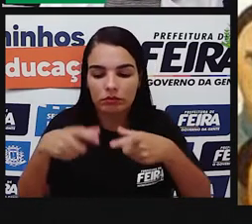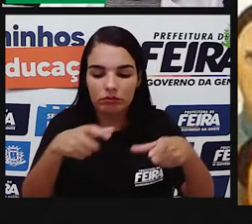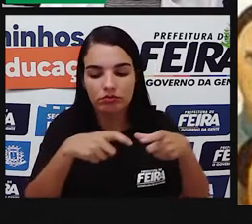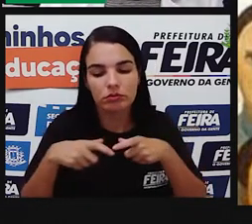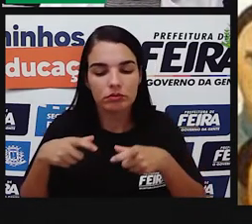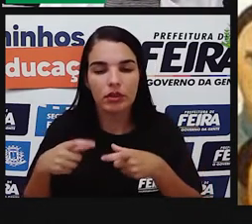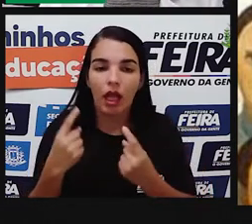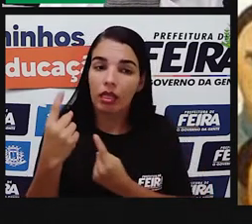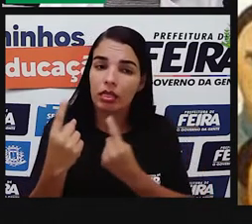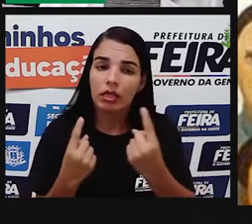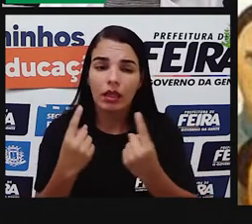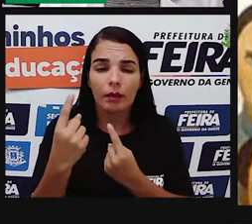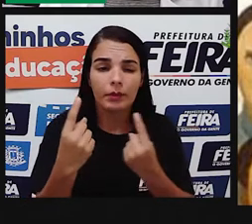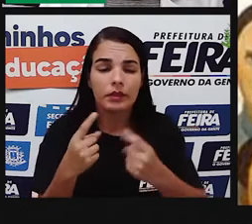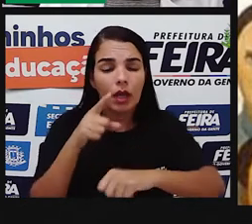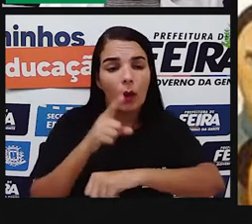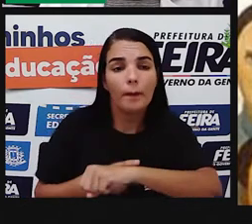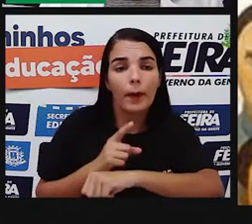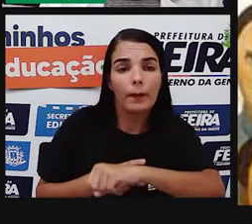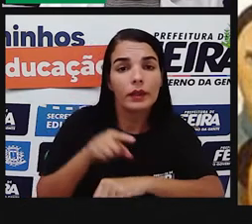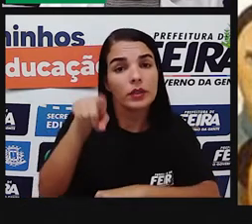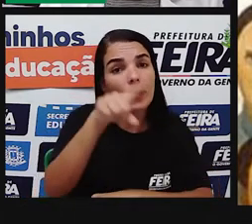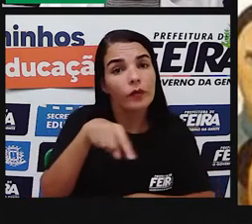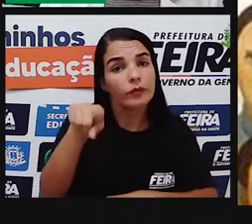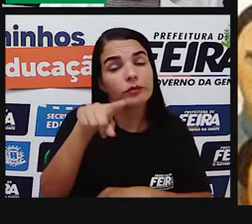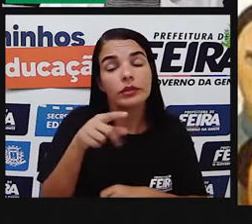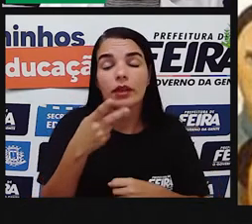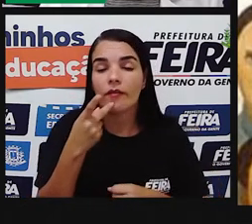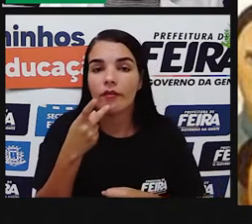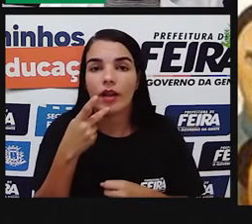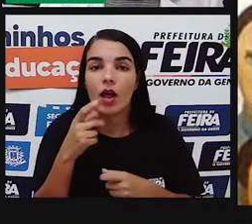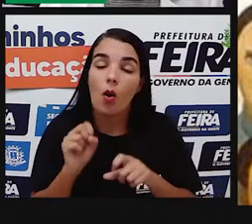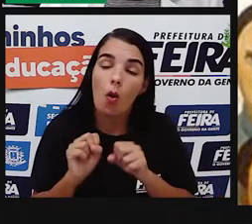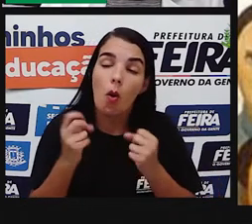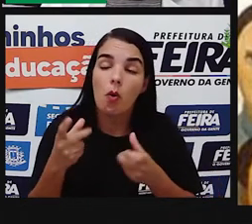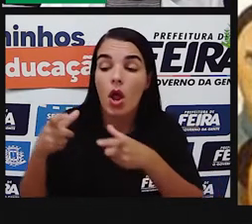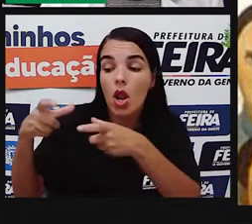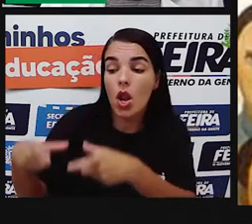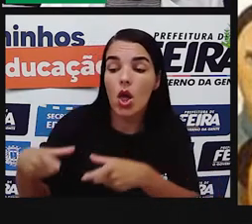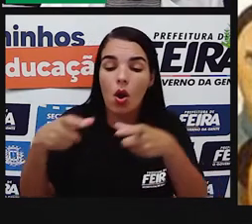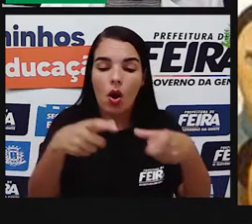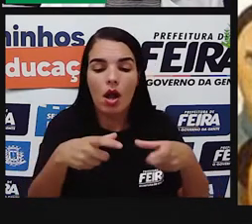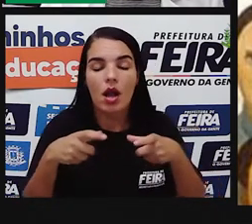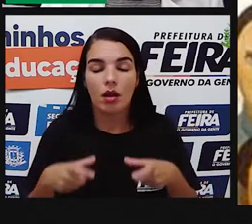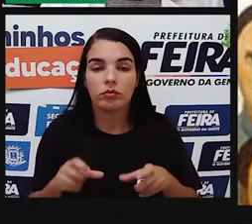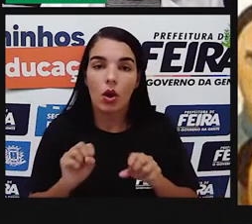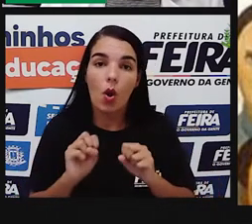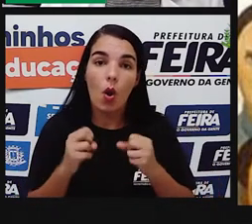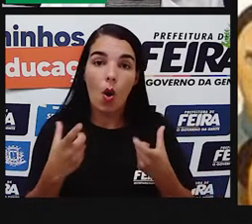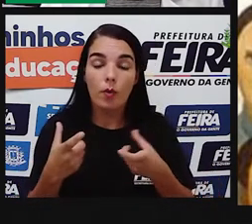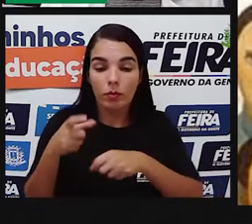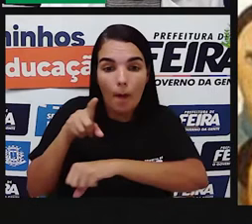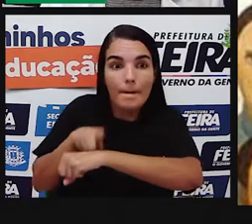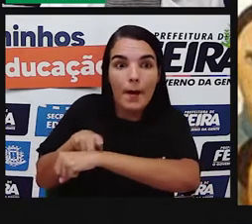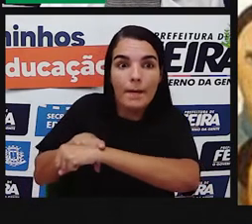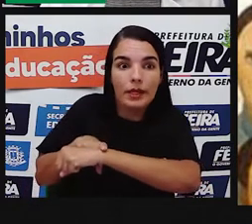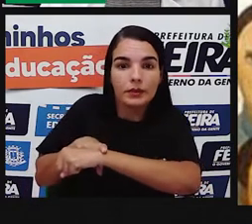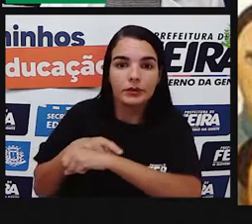depender do momento que você está falando, ou do local, ou da situação.